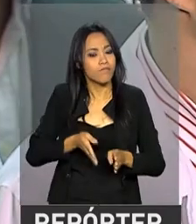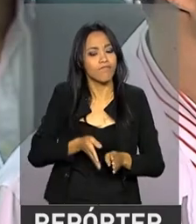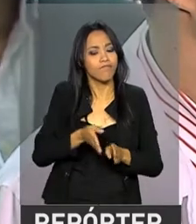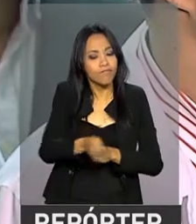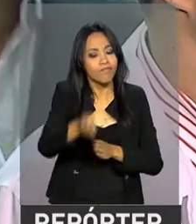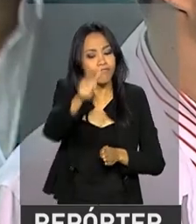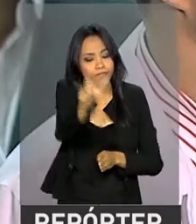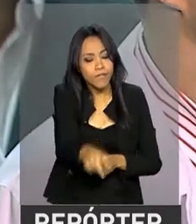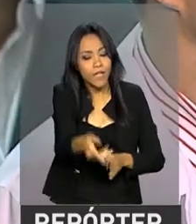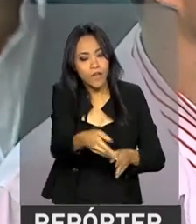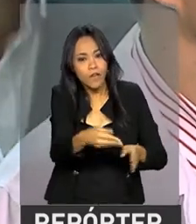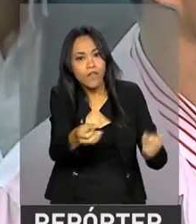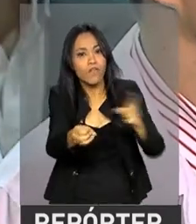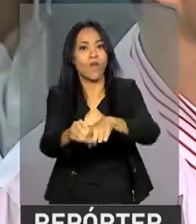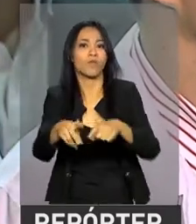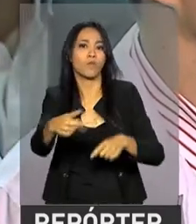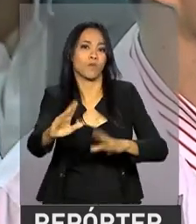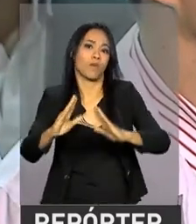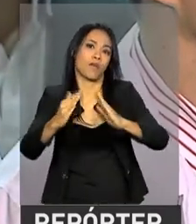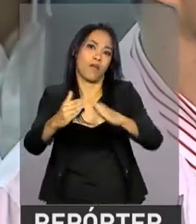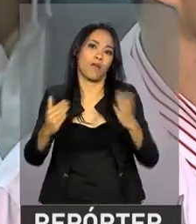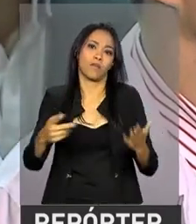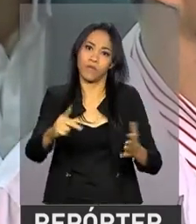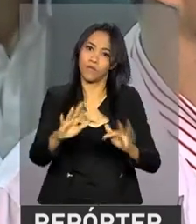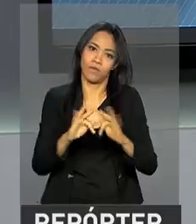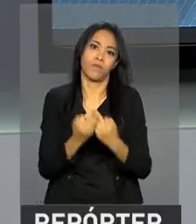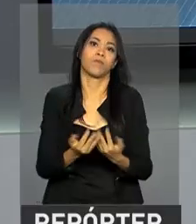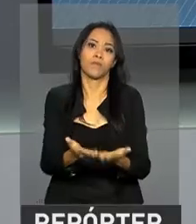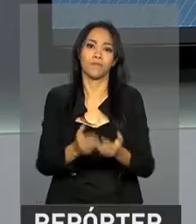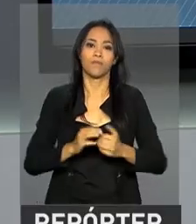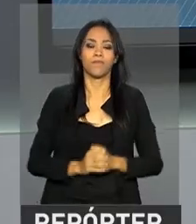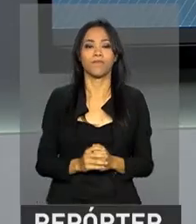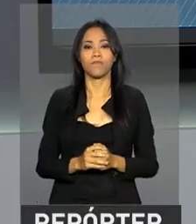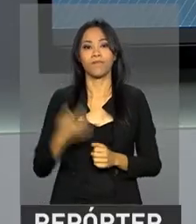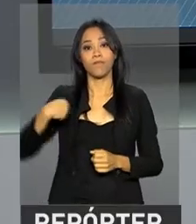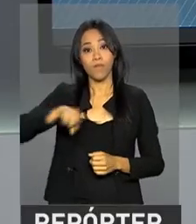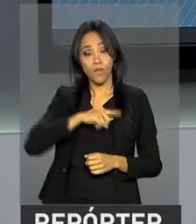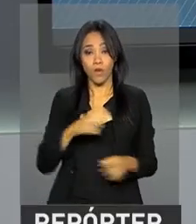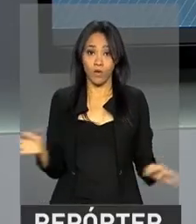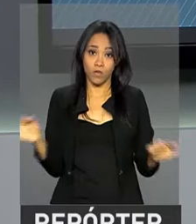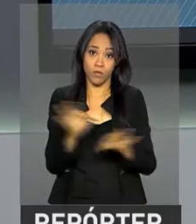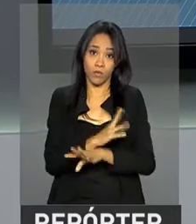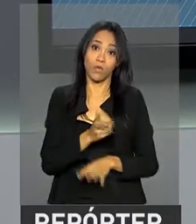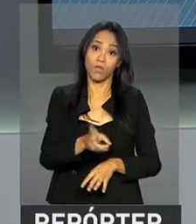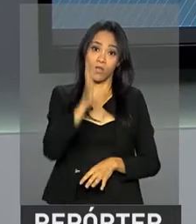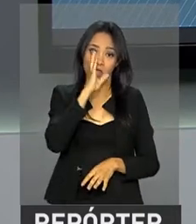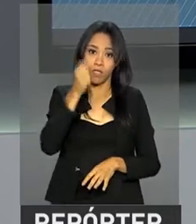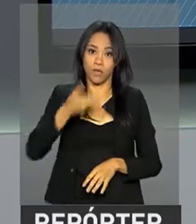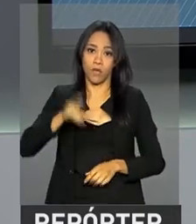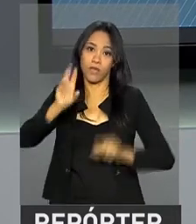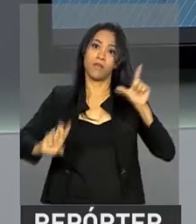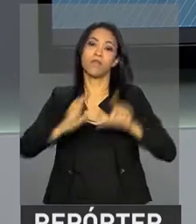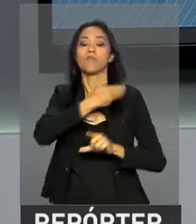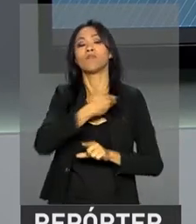volte para a sua casa, para a sua atividade produtiva e para a sua família. Nós ficamos por aqui. Continue